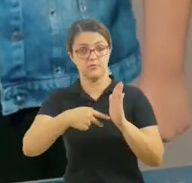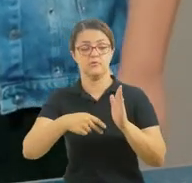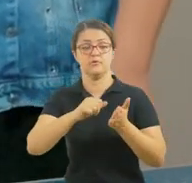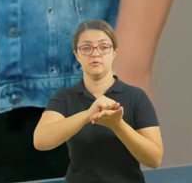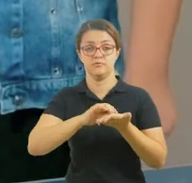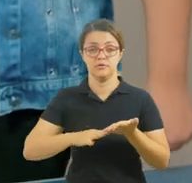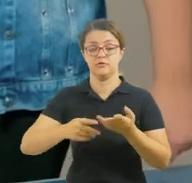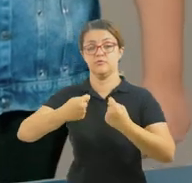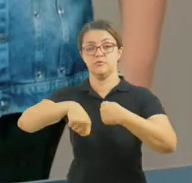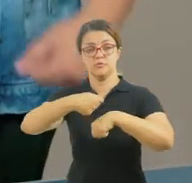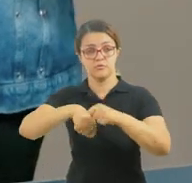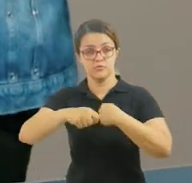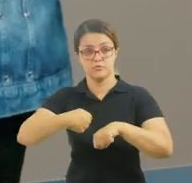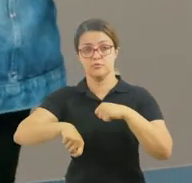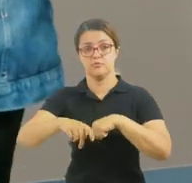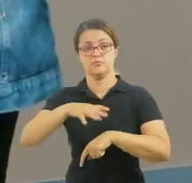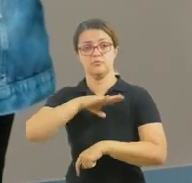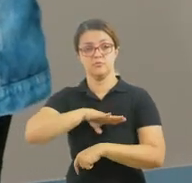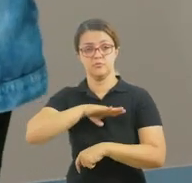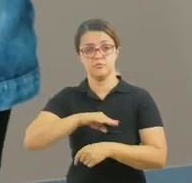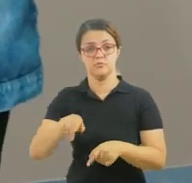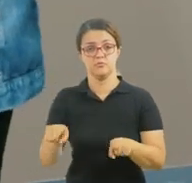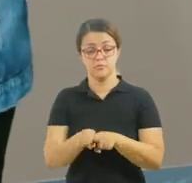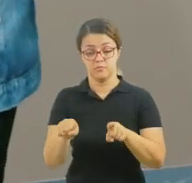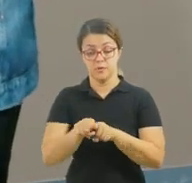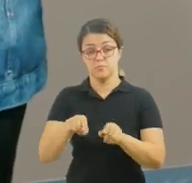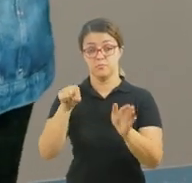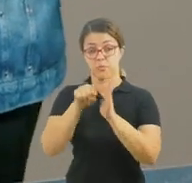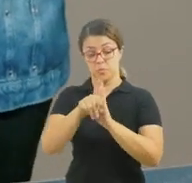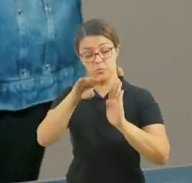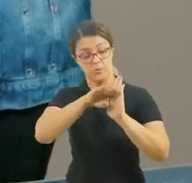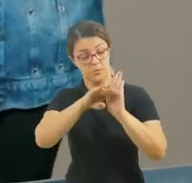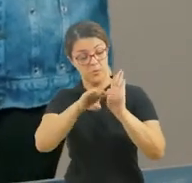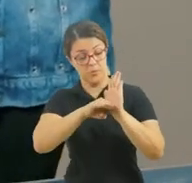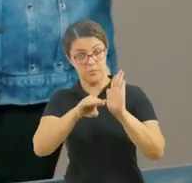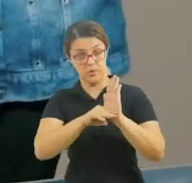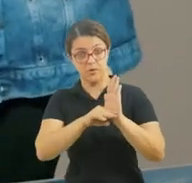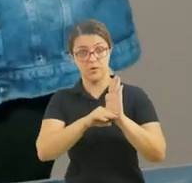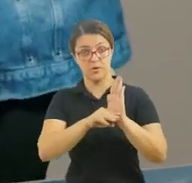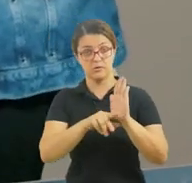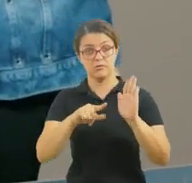Econômicas na América Portuguesa e vocês vão responder a série de perguntas que estão lá no link.